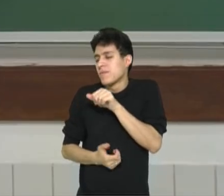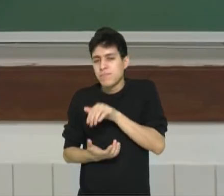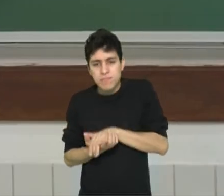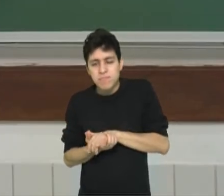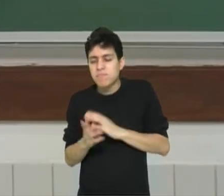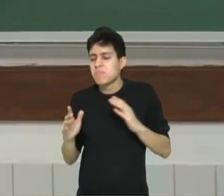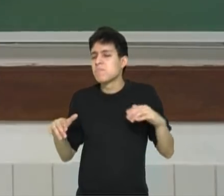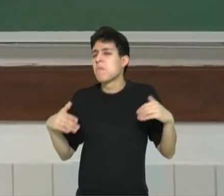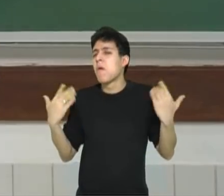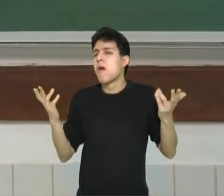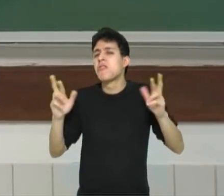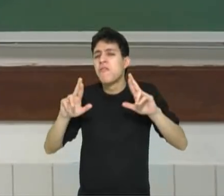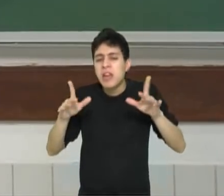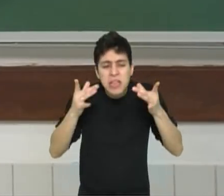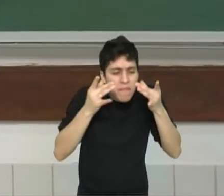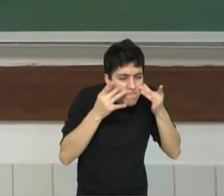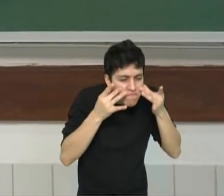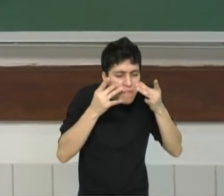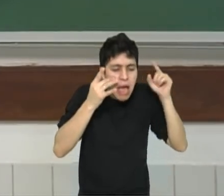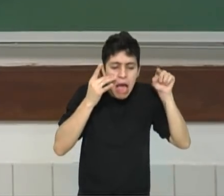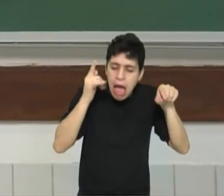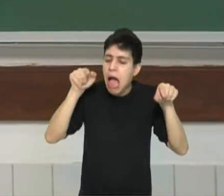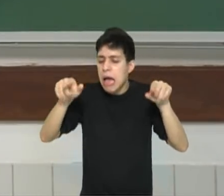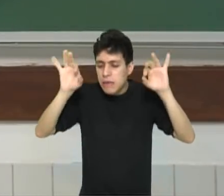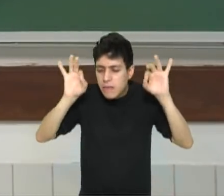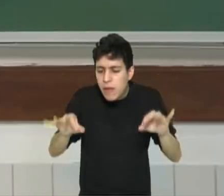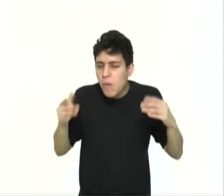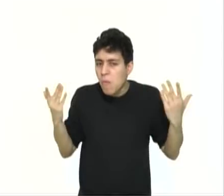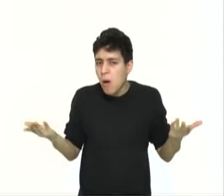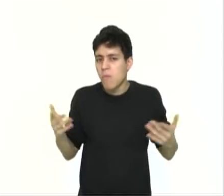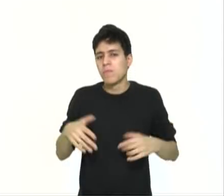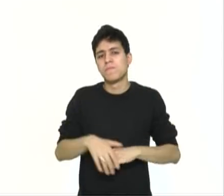diferença mesmo na prática? Então vamos lá responder aí.